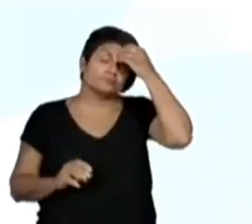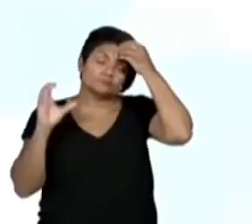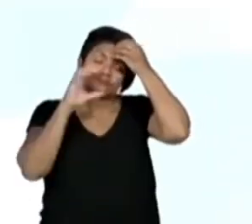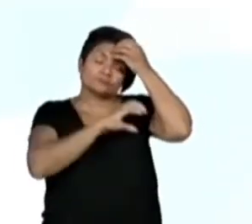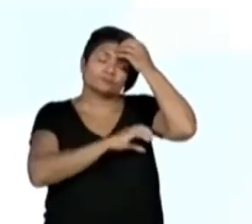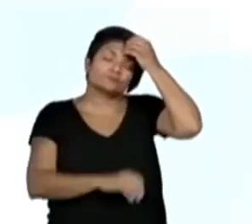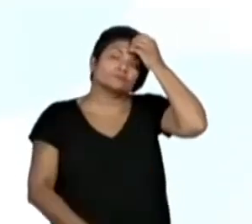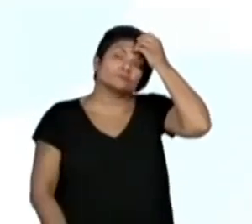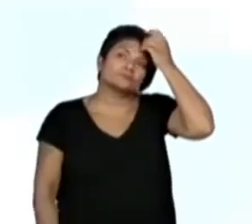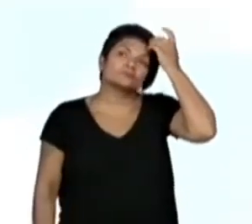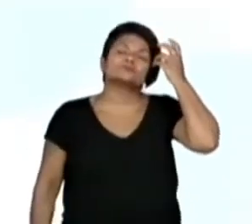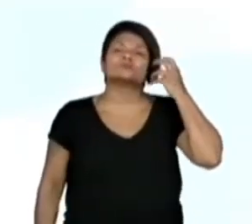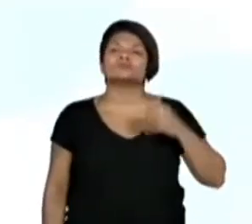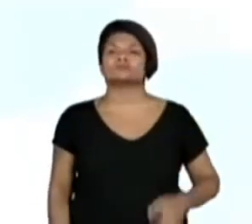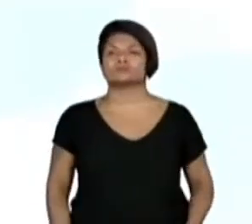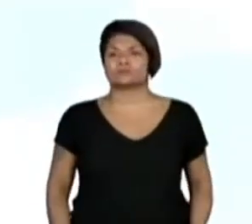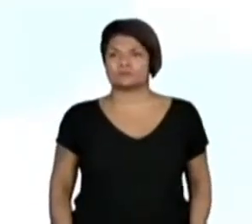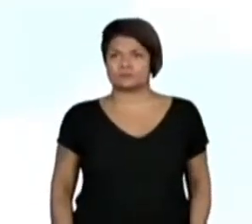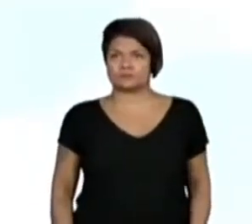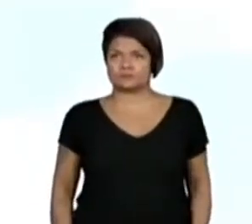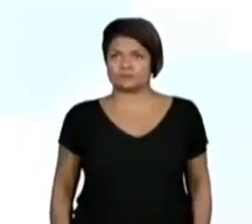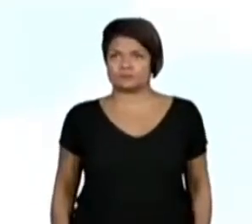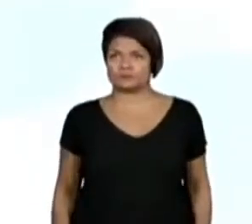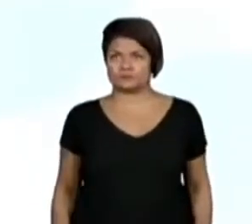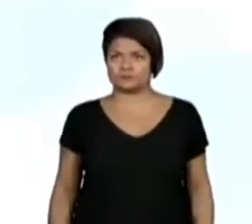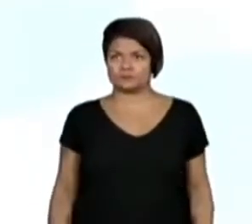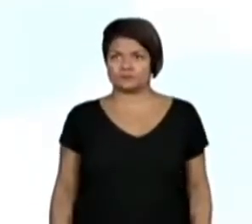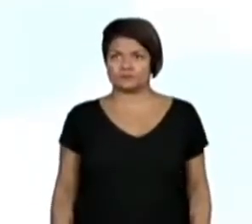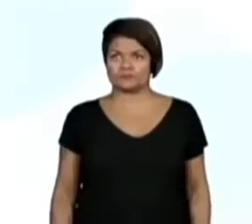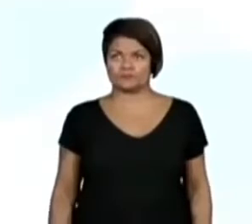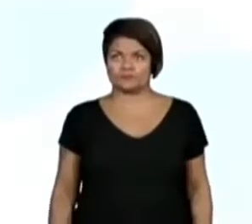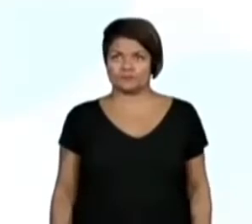aproveita. Ó, vamos escrever aqui no cantinho, ó.